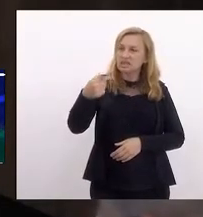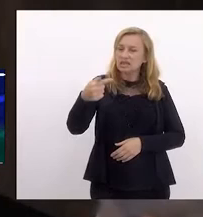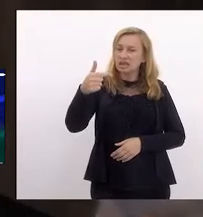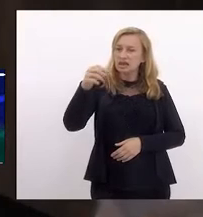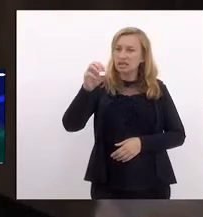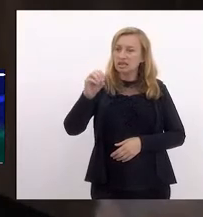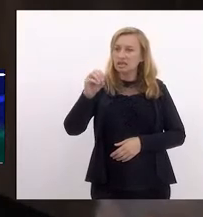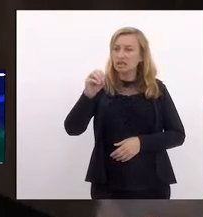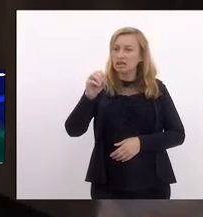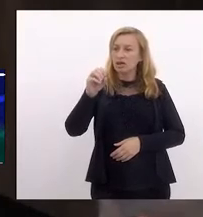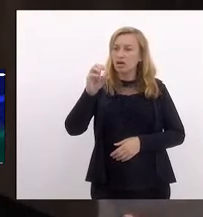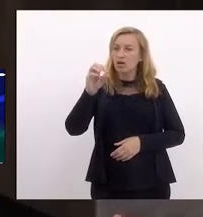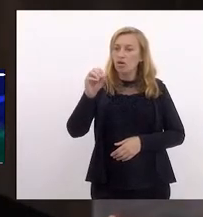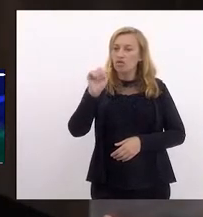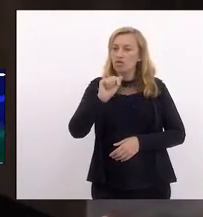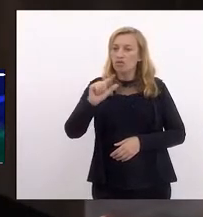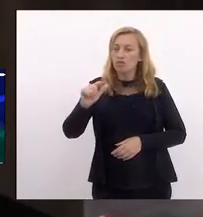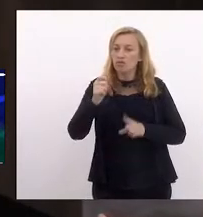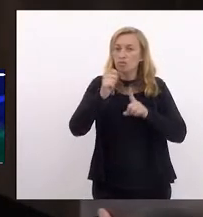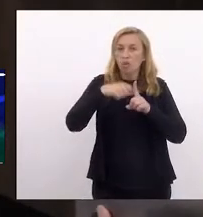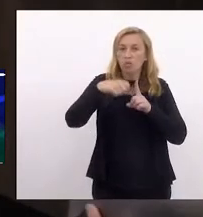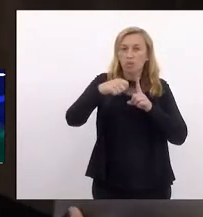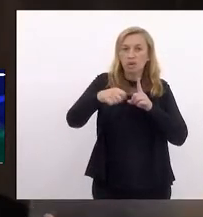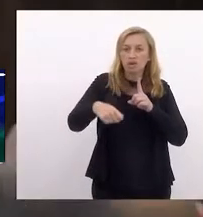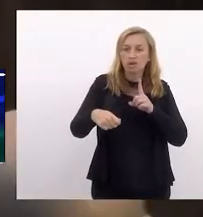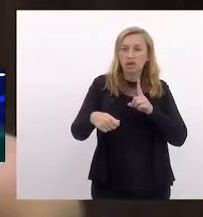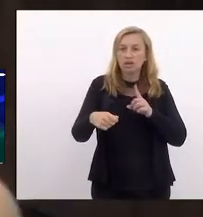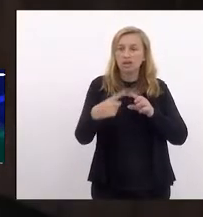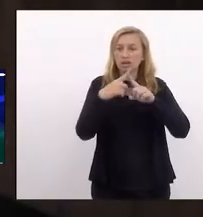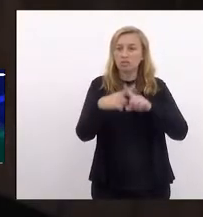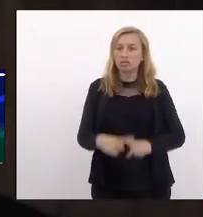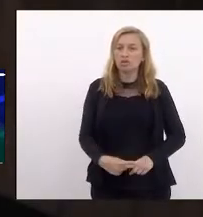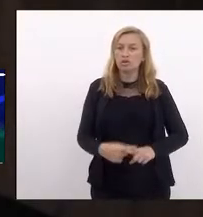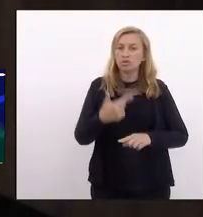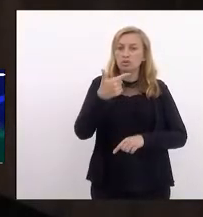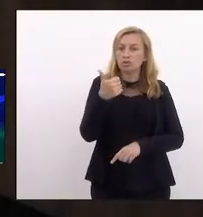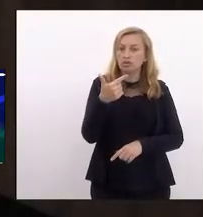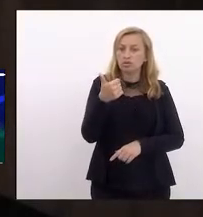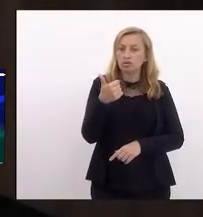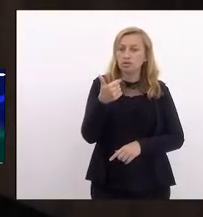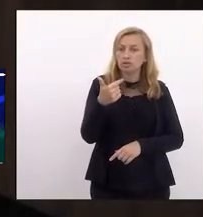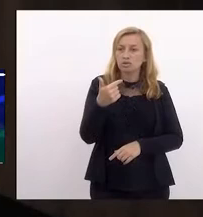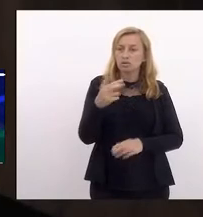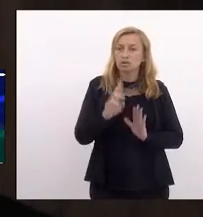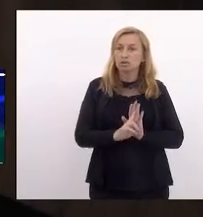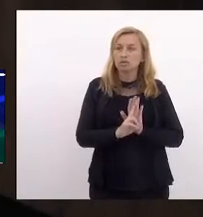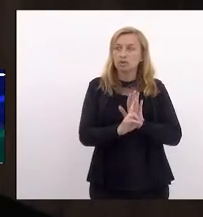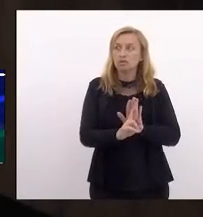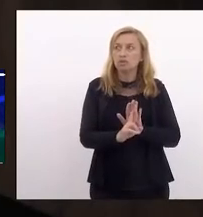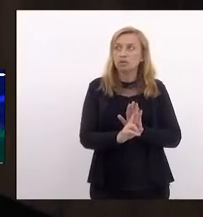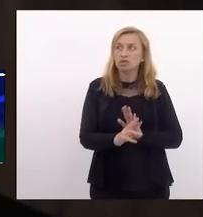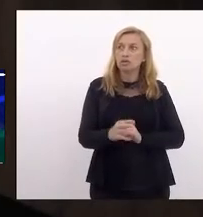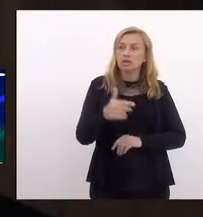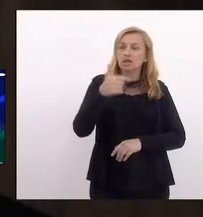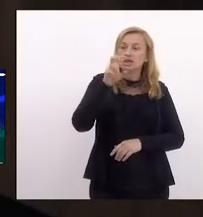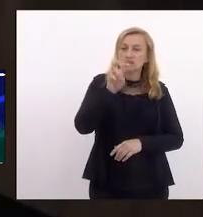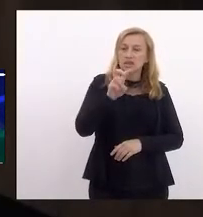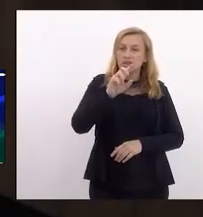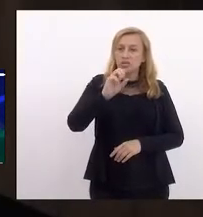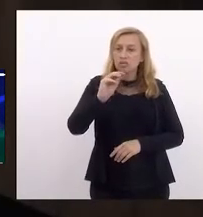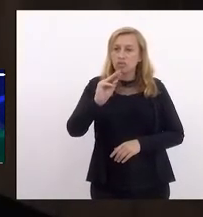mil ufir por mês que multiplicado por 12 representa cinco